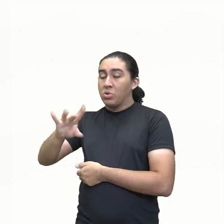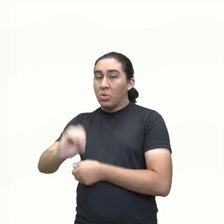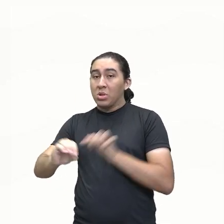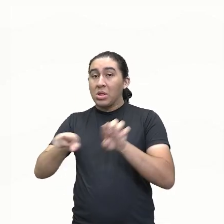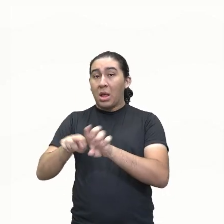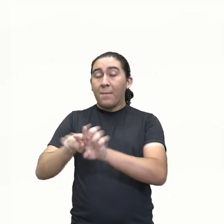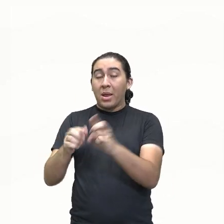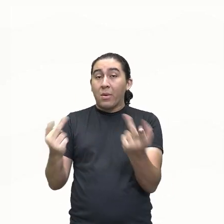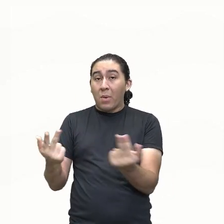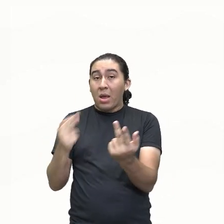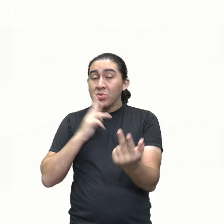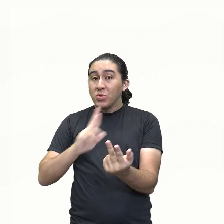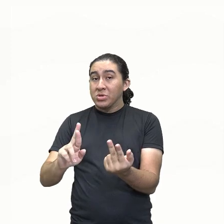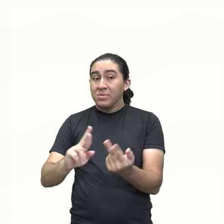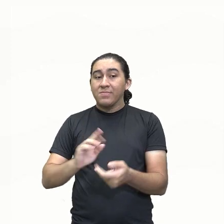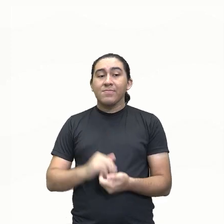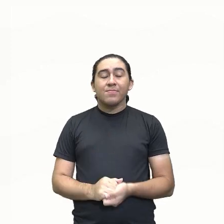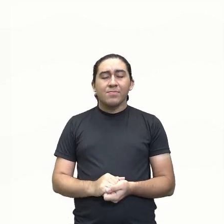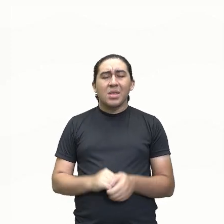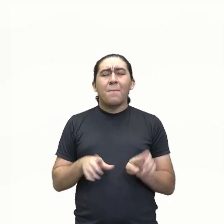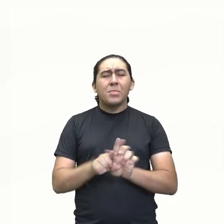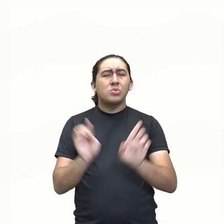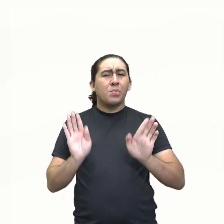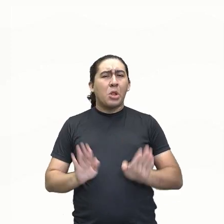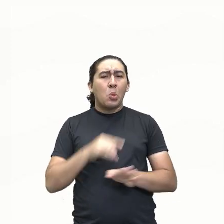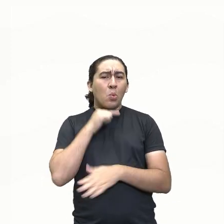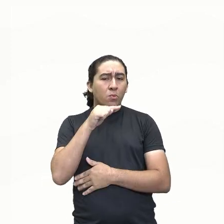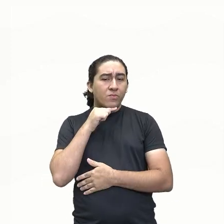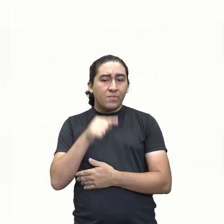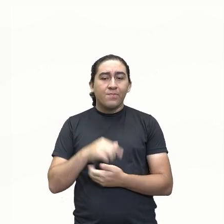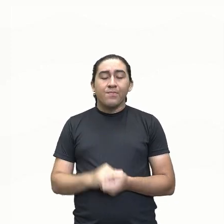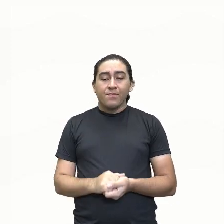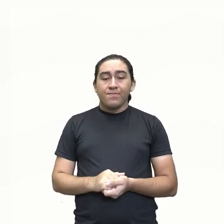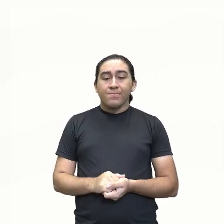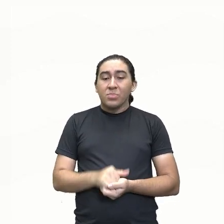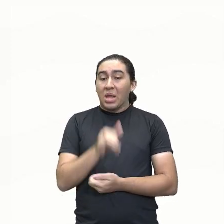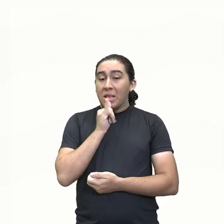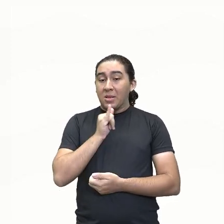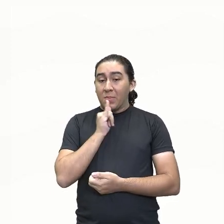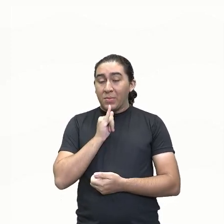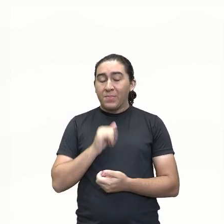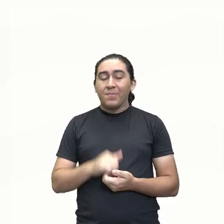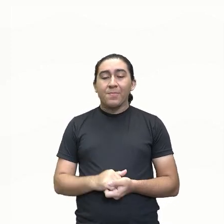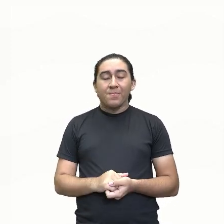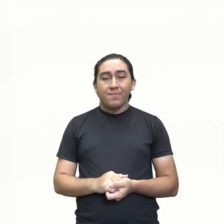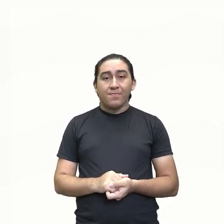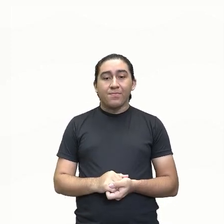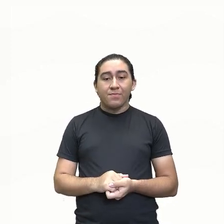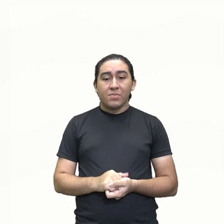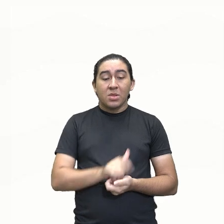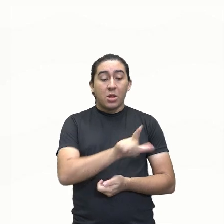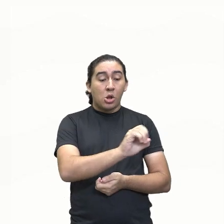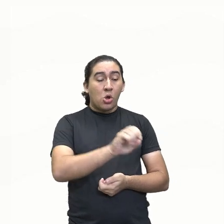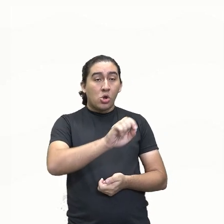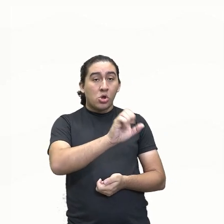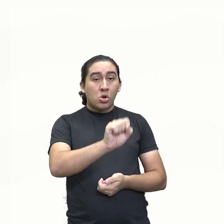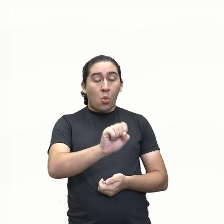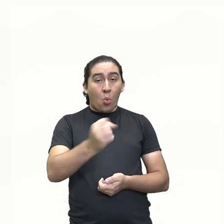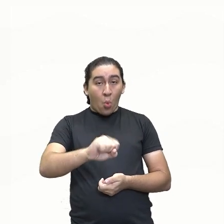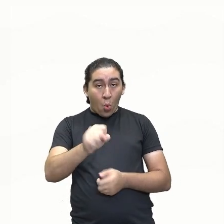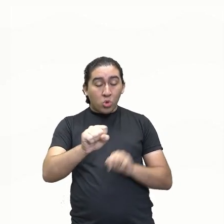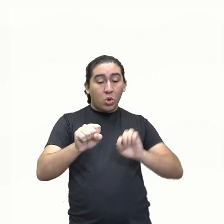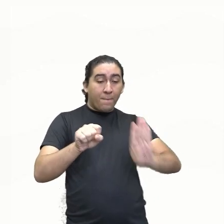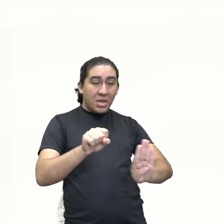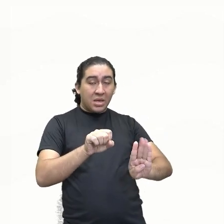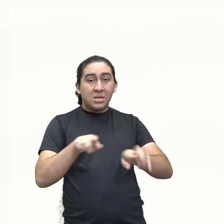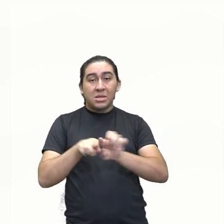serão iguais, tá? Como assim, professora? Olha esse exemplo aqui, ó. O log de 8 na base B e o